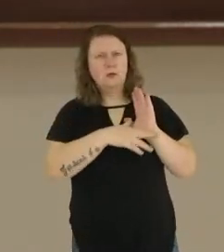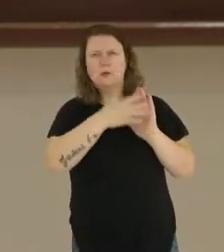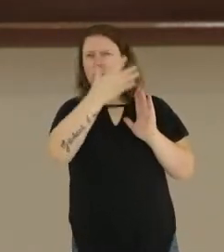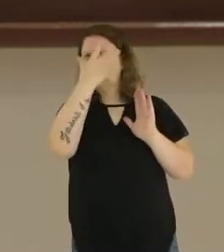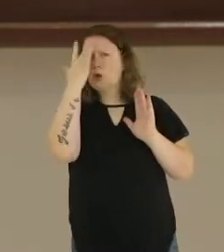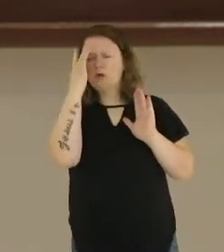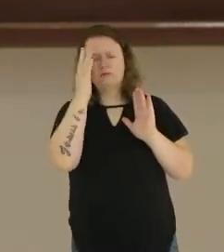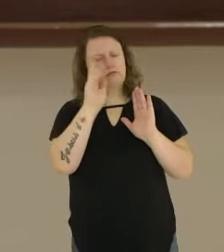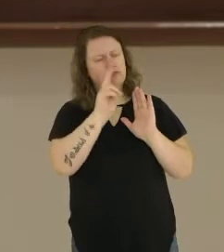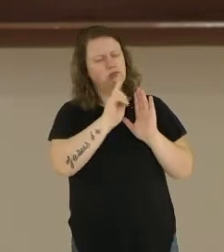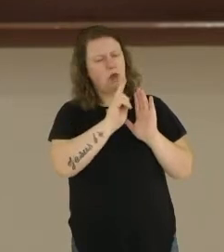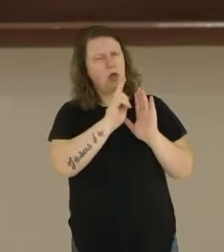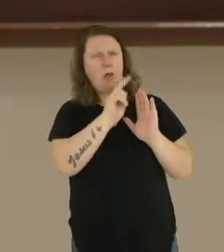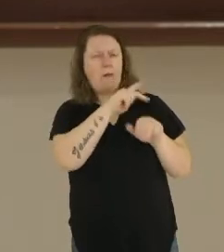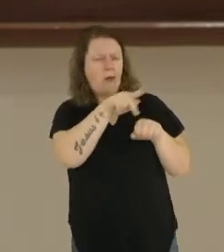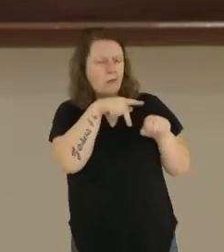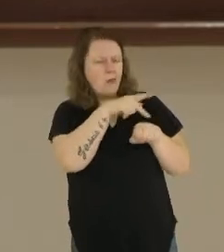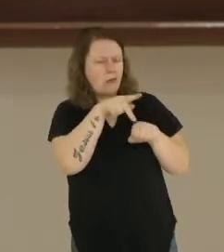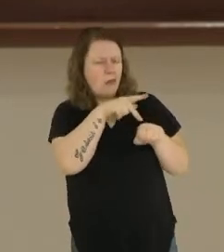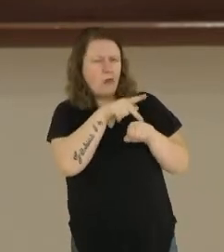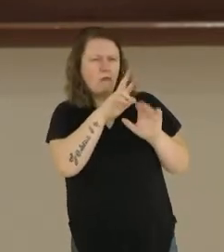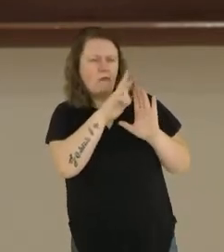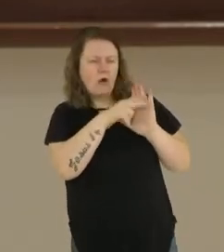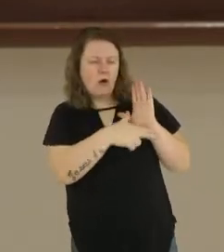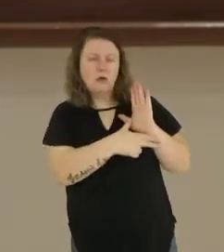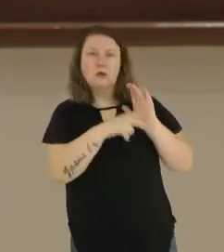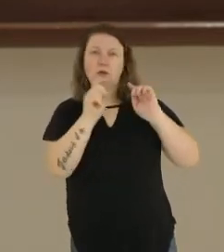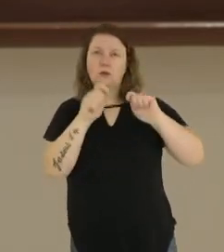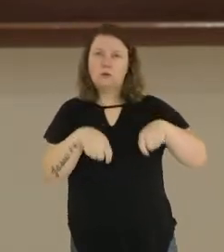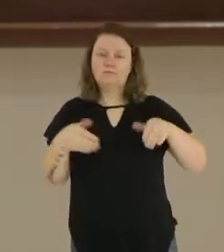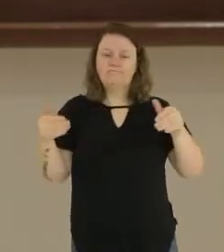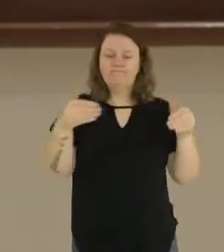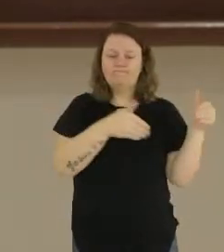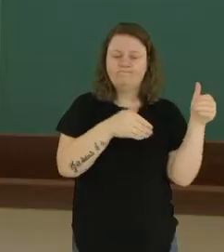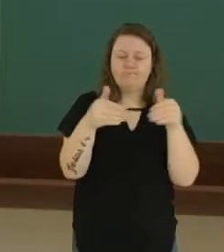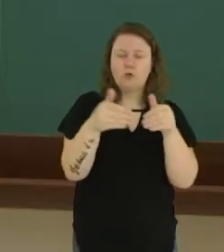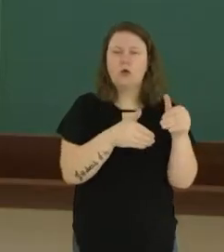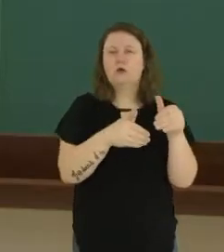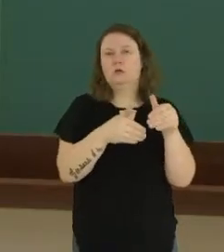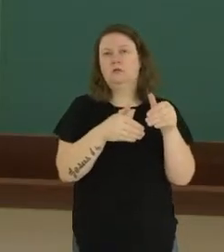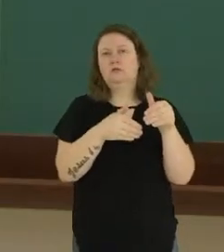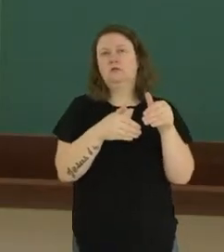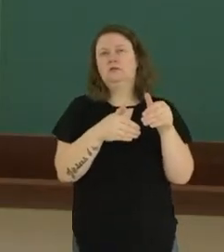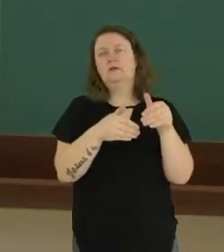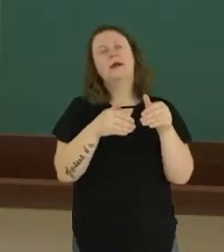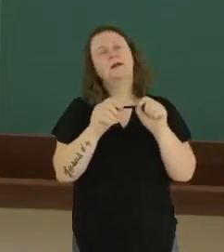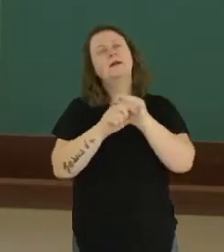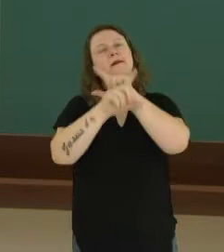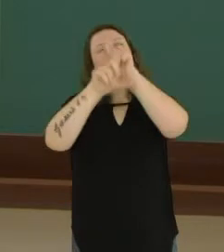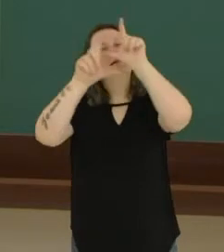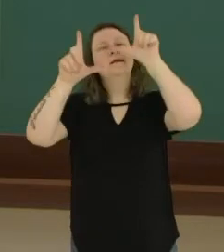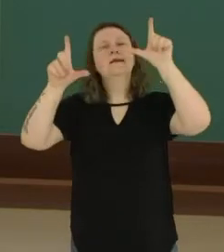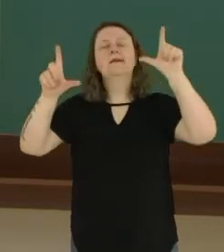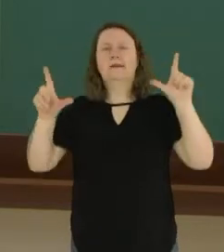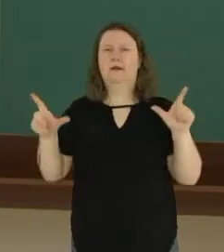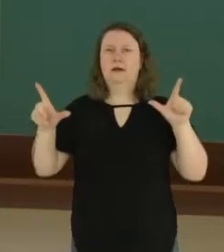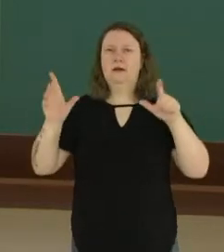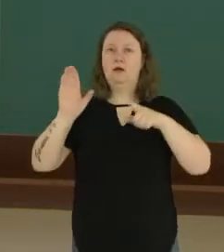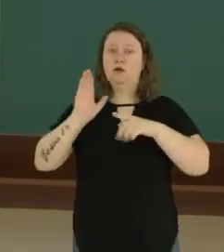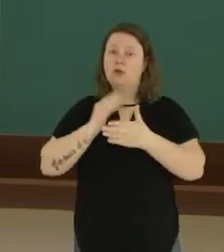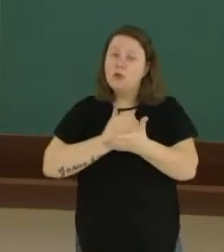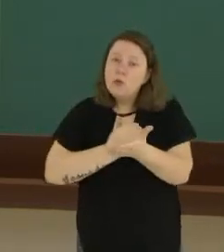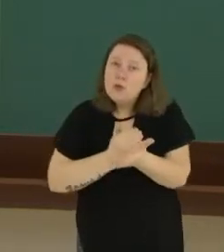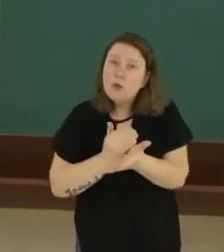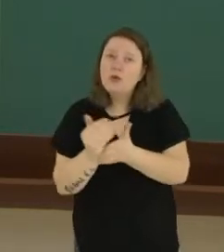várias nacionalidades vindo viver aqui. Claro que eles vão ser, de certa maneira, inicialmente